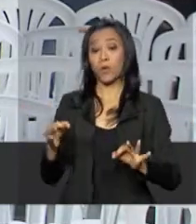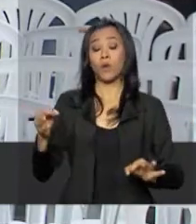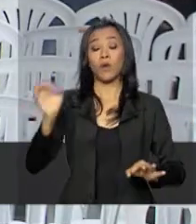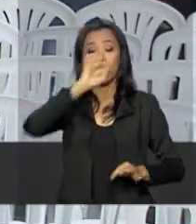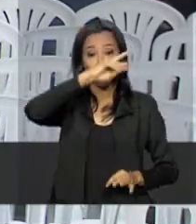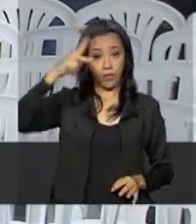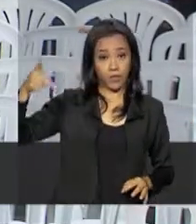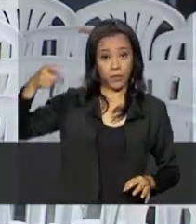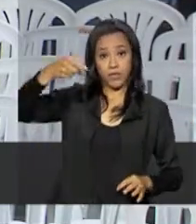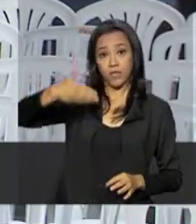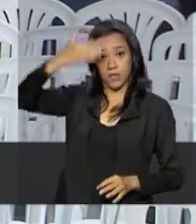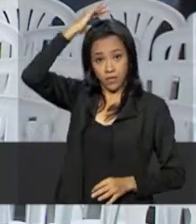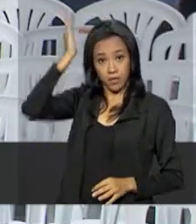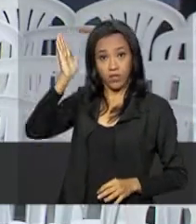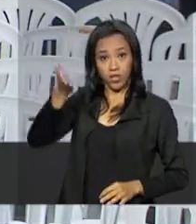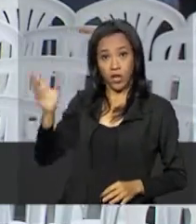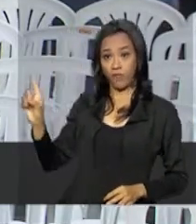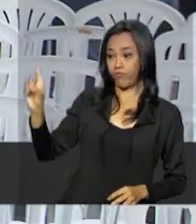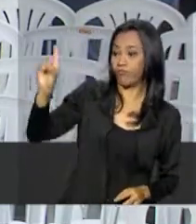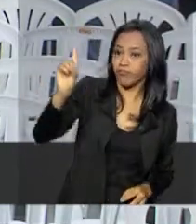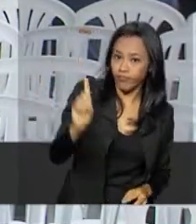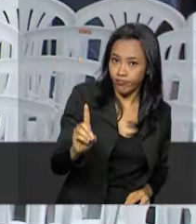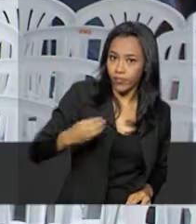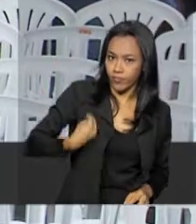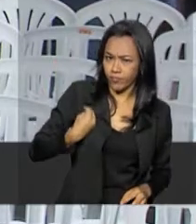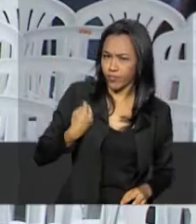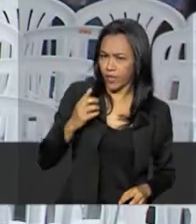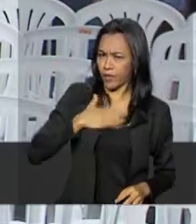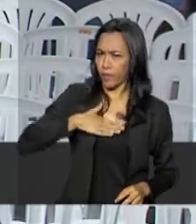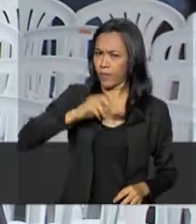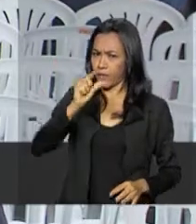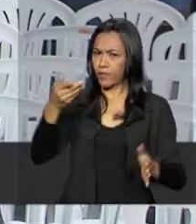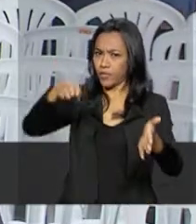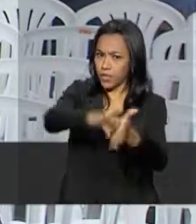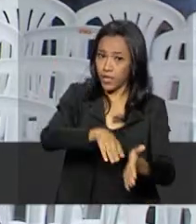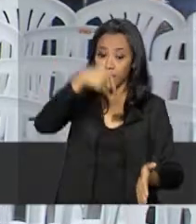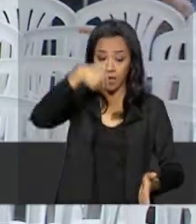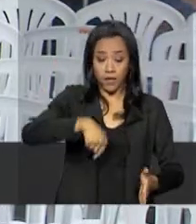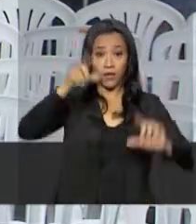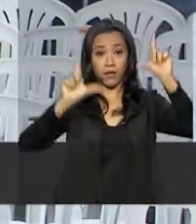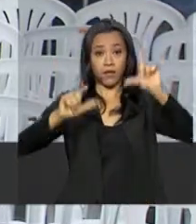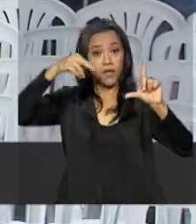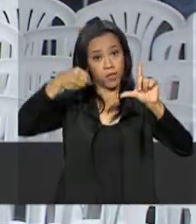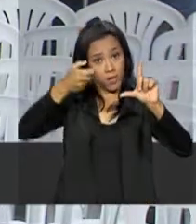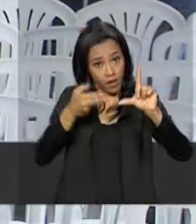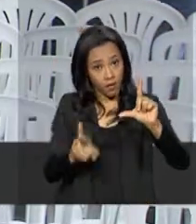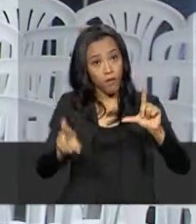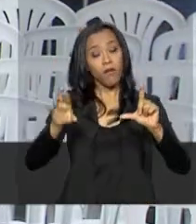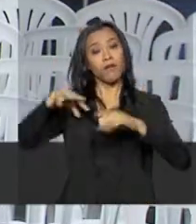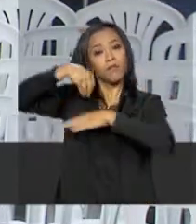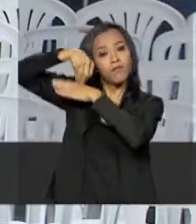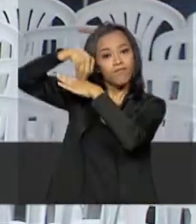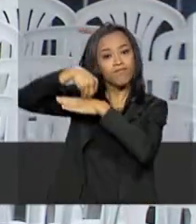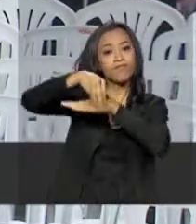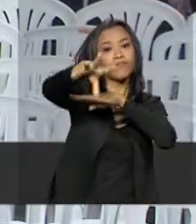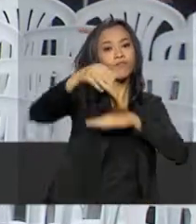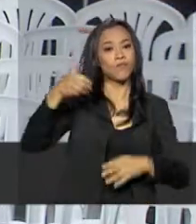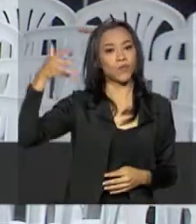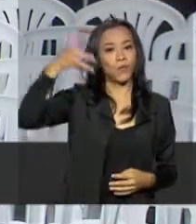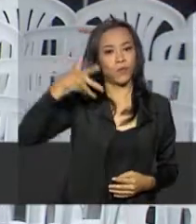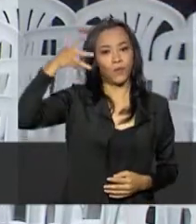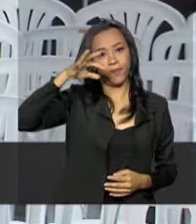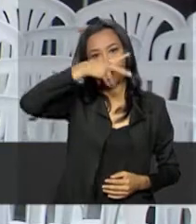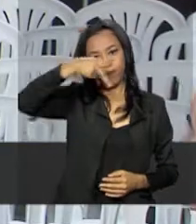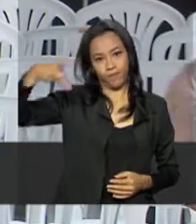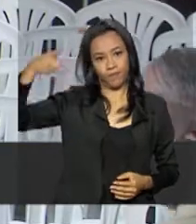chegando, a população da região veio acompanhar o evento e a TVNBR transmite ao vivo o discurso do